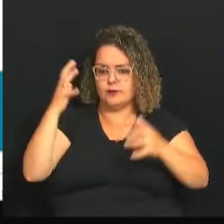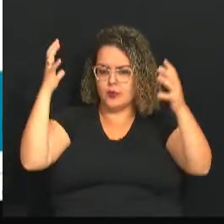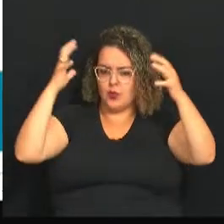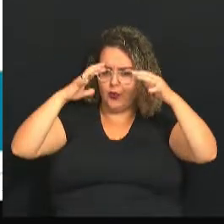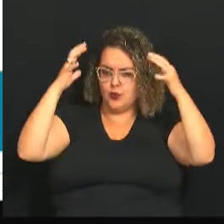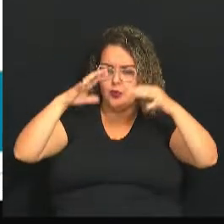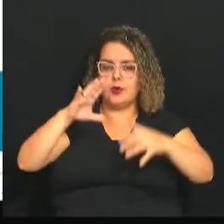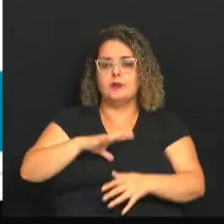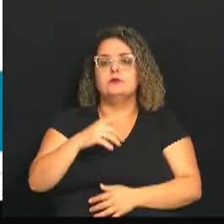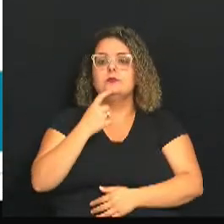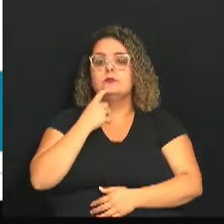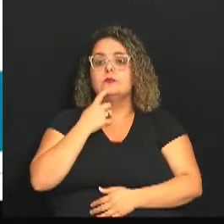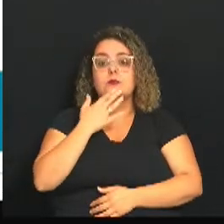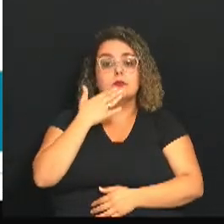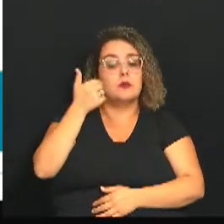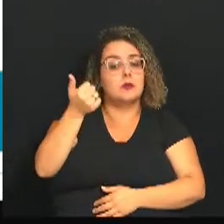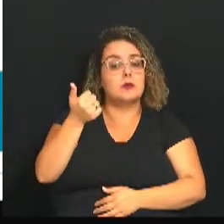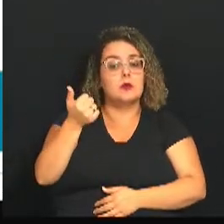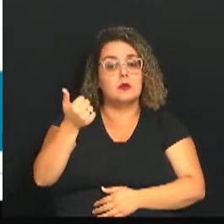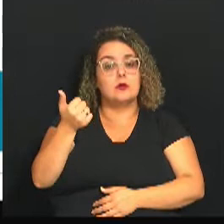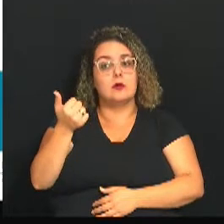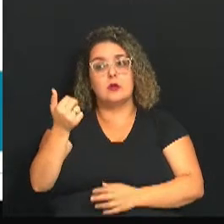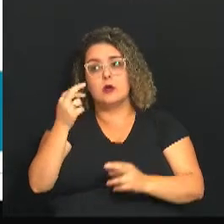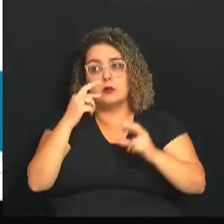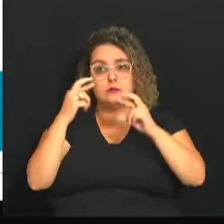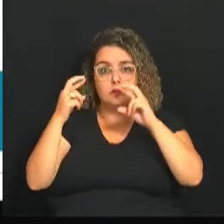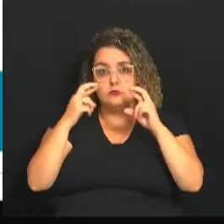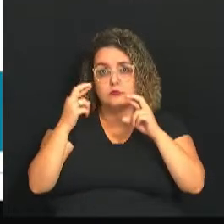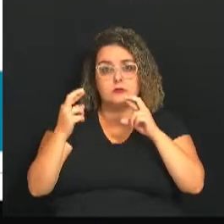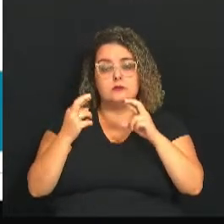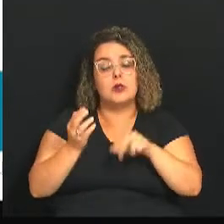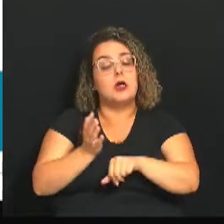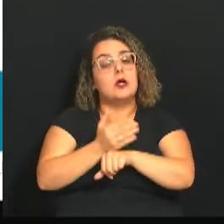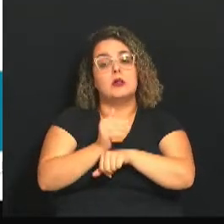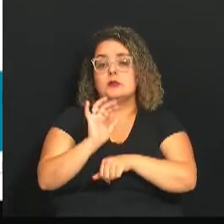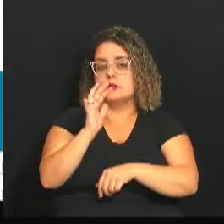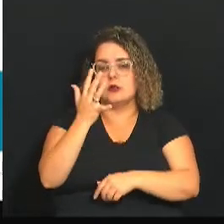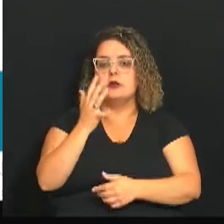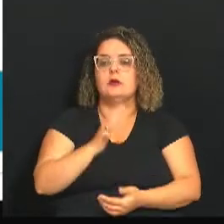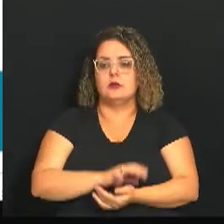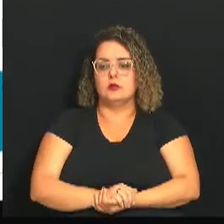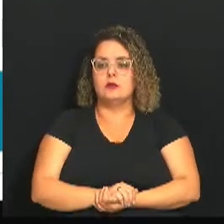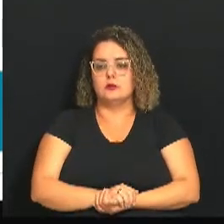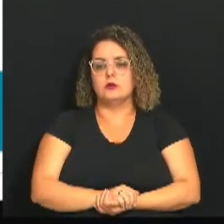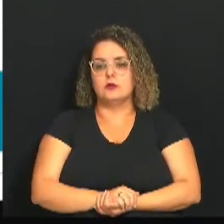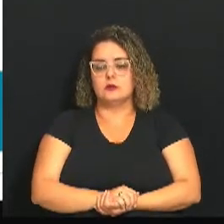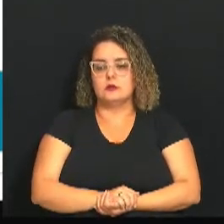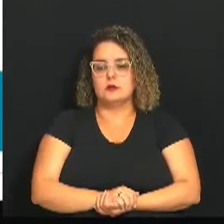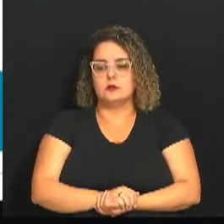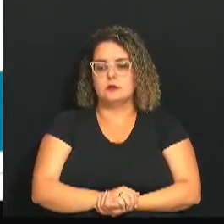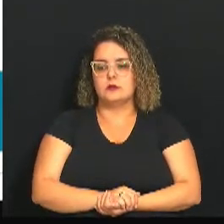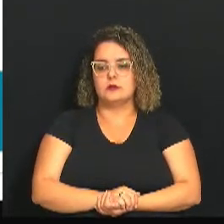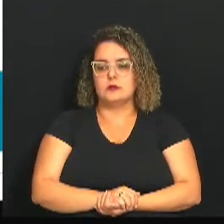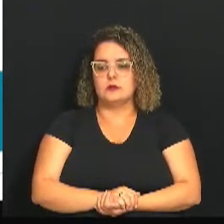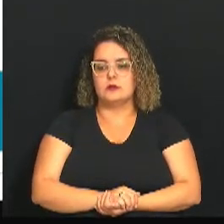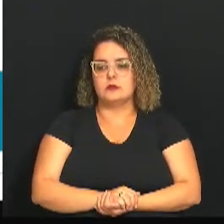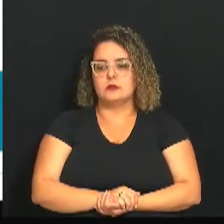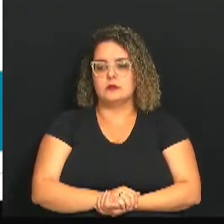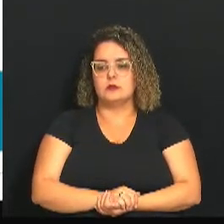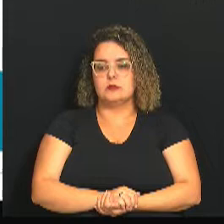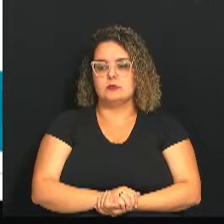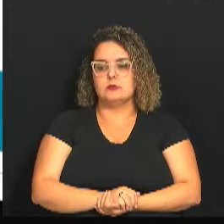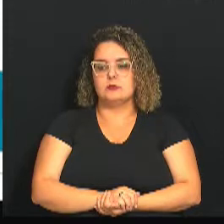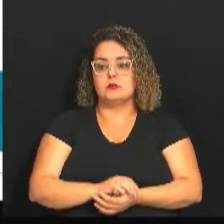para melhorar a previsibilidade, se a gente tiver alguns parâmetros a mais para avaliar. Estabelecer